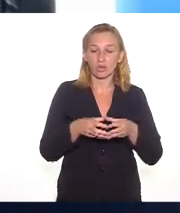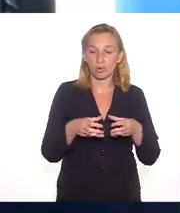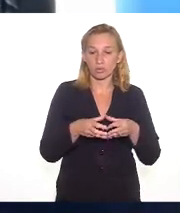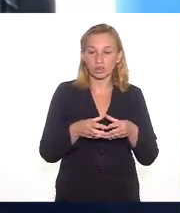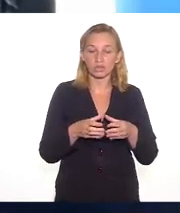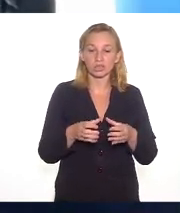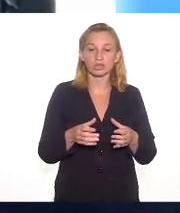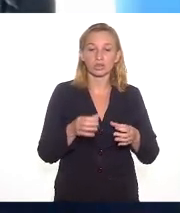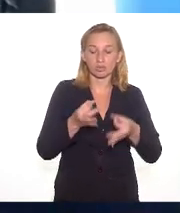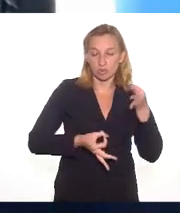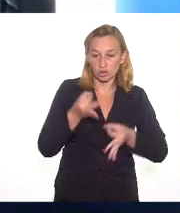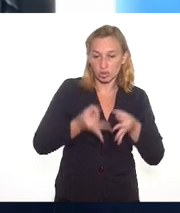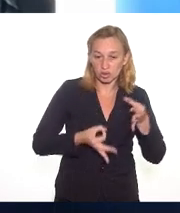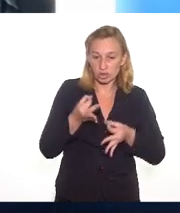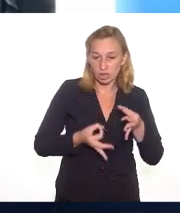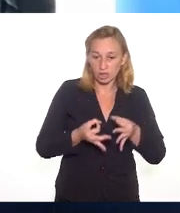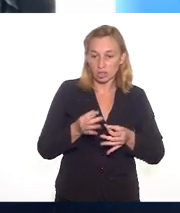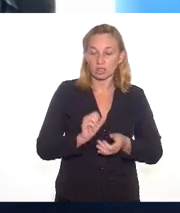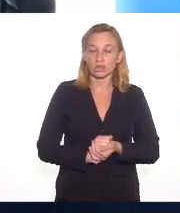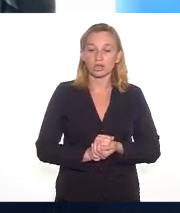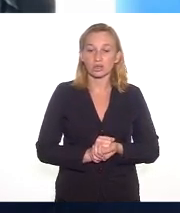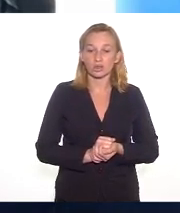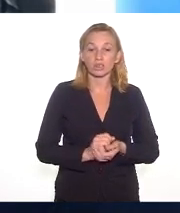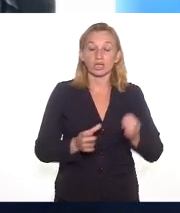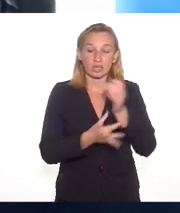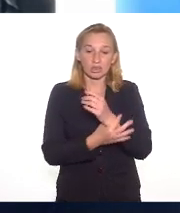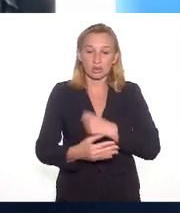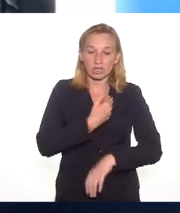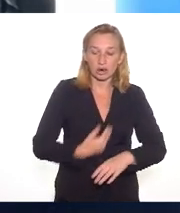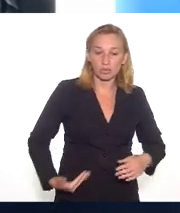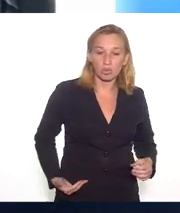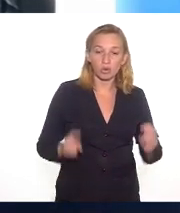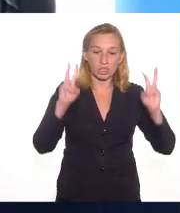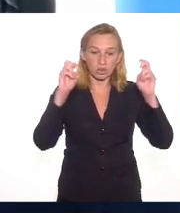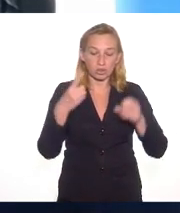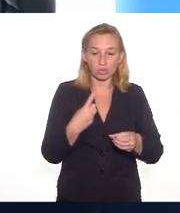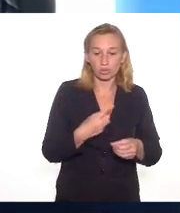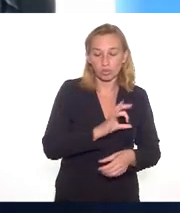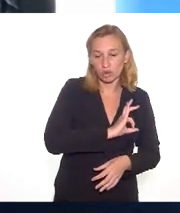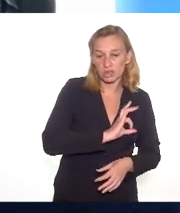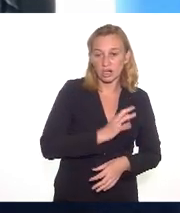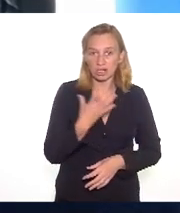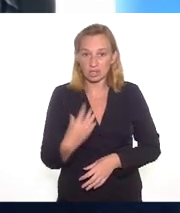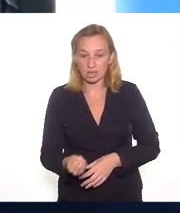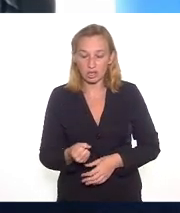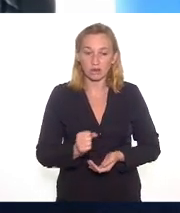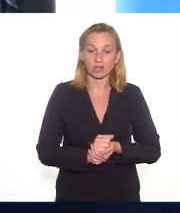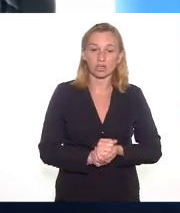de Constituição e Justiça pela juridicidade, de Segurança Pública, Assuntos de Polícia, favorável para